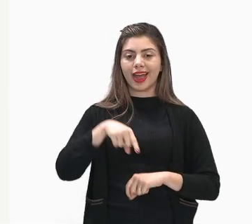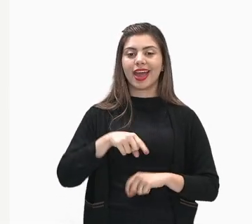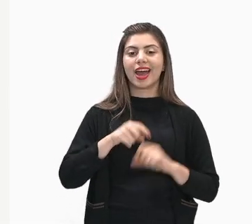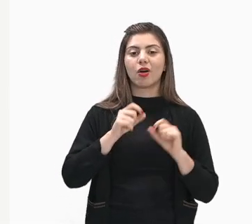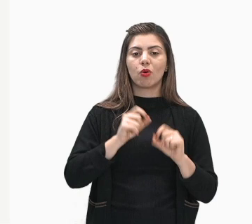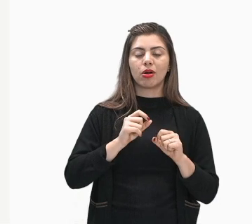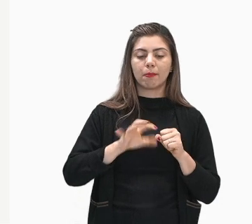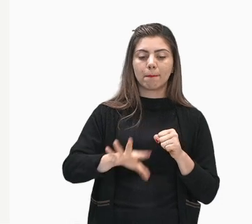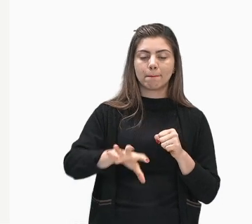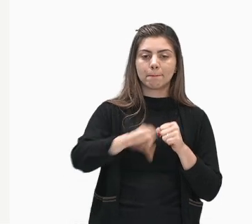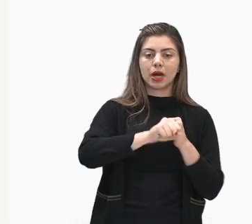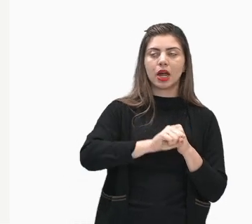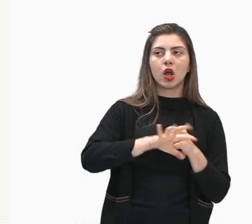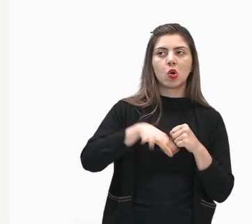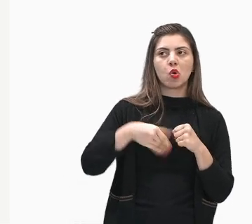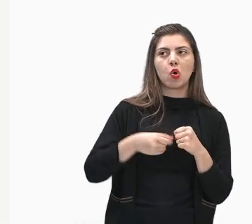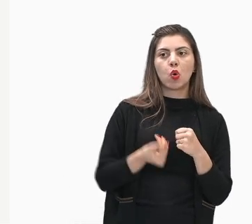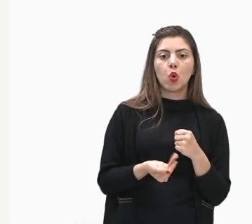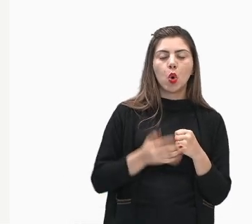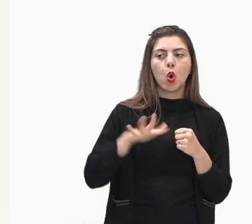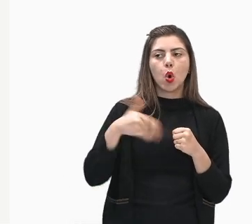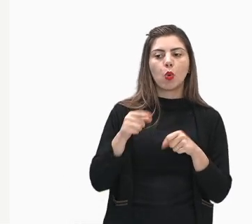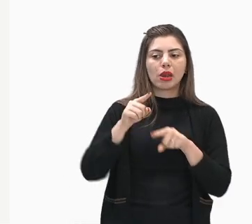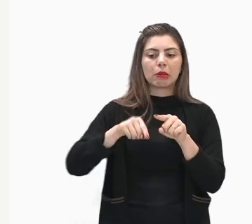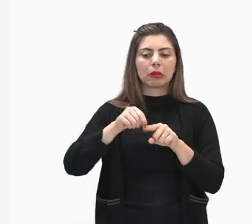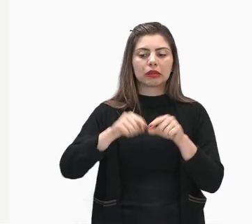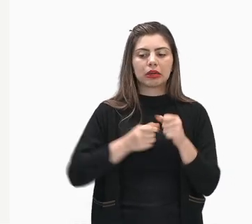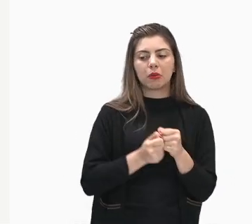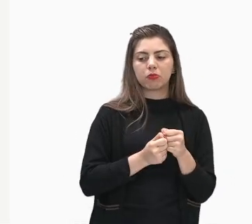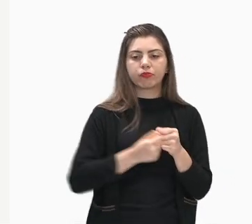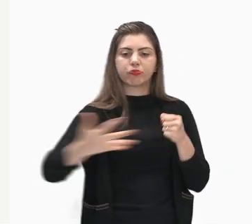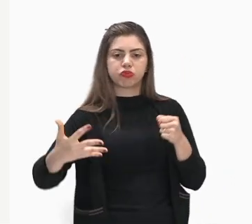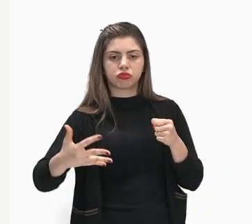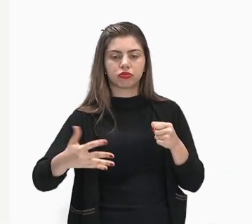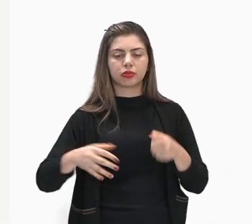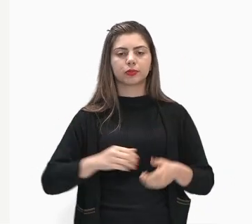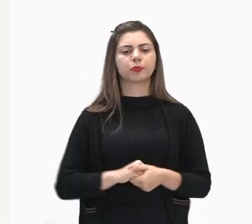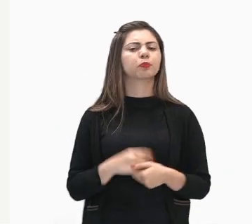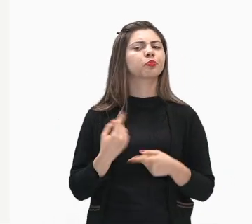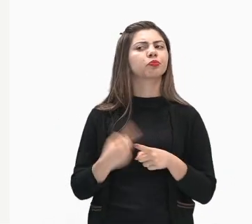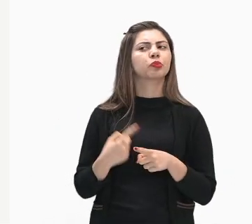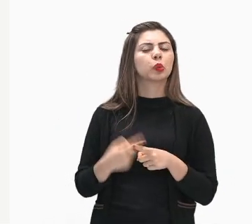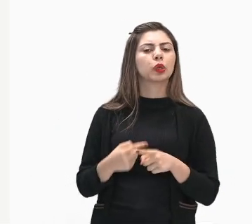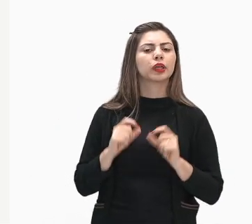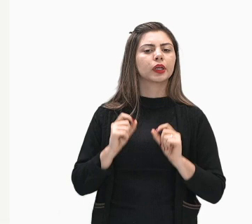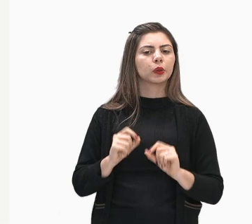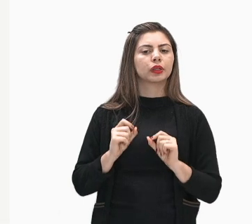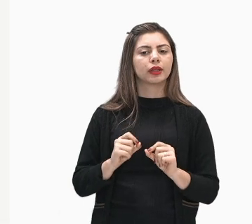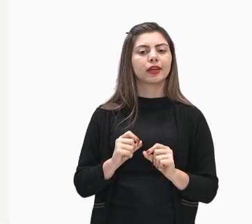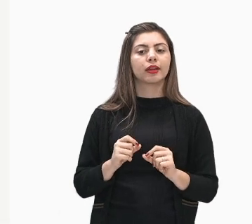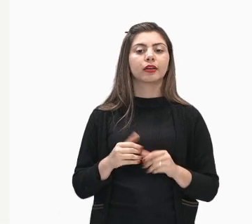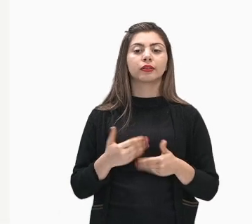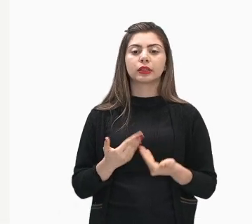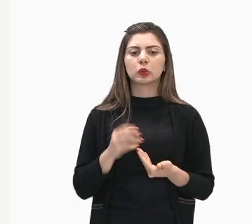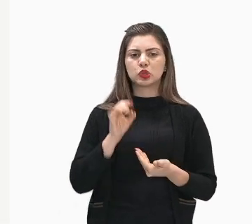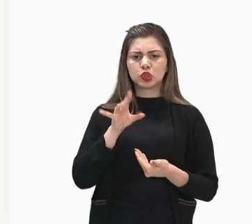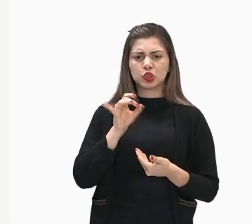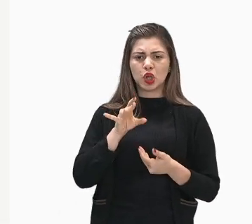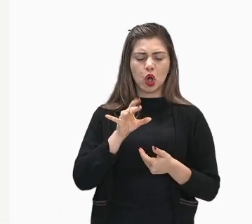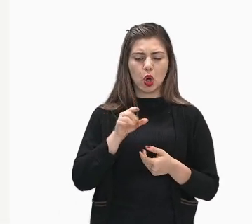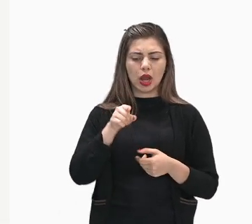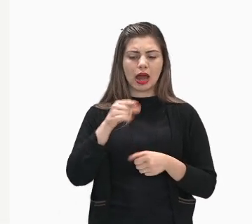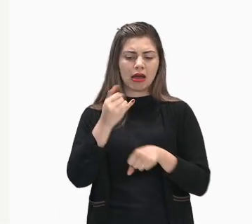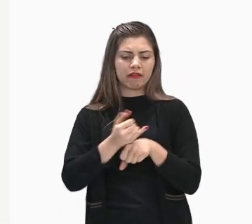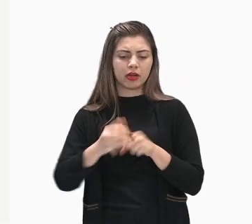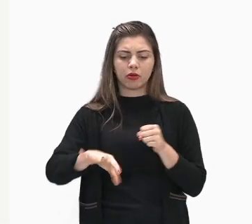atração e repulsão dos polos magnéticos. Por que atração e repulsão? Porque, gente, um ímã, ele não simplesmente só atrai,